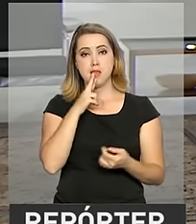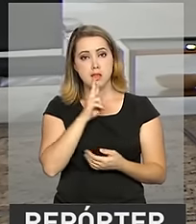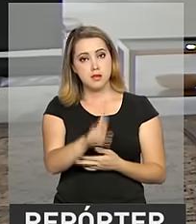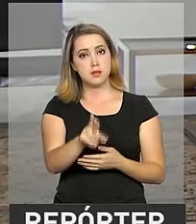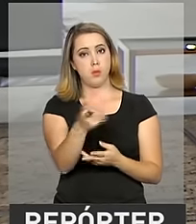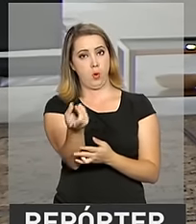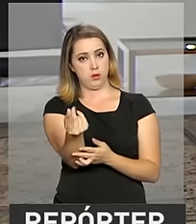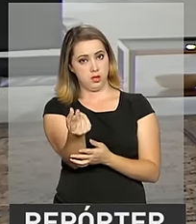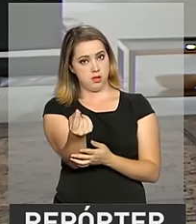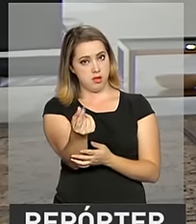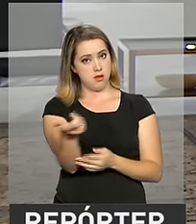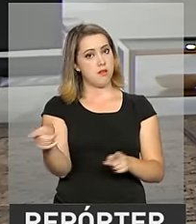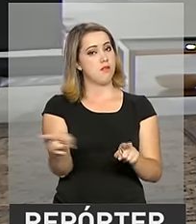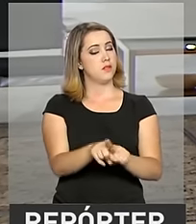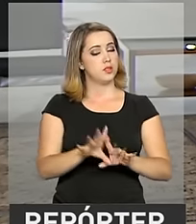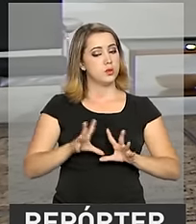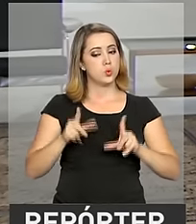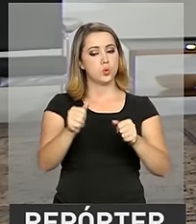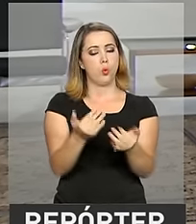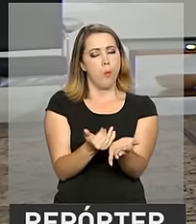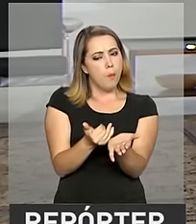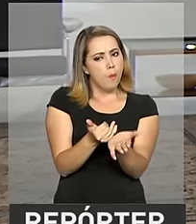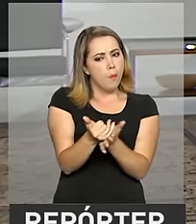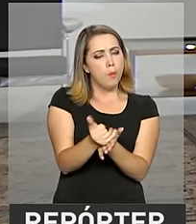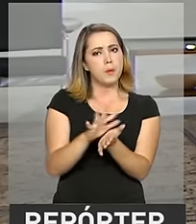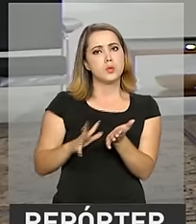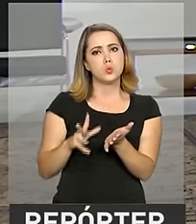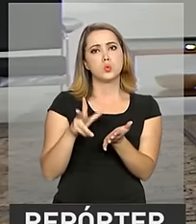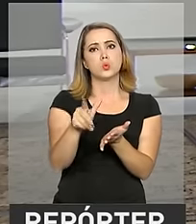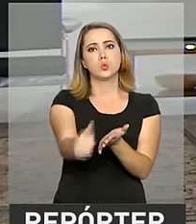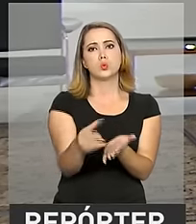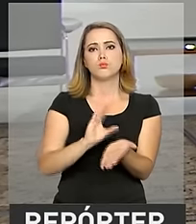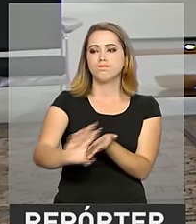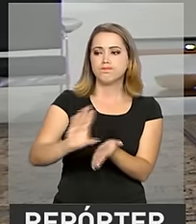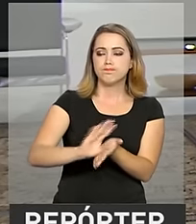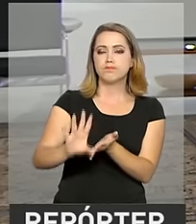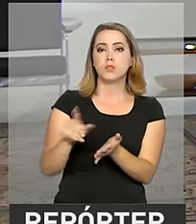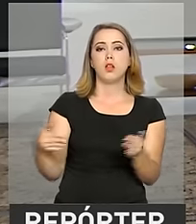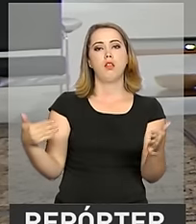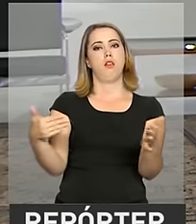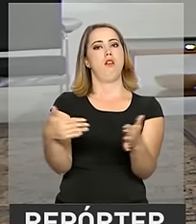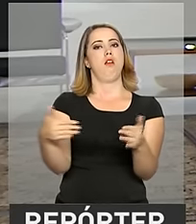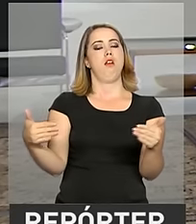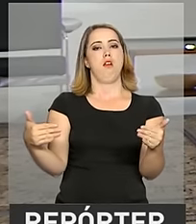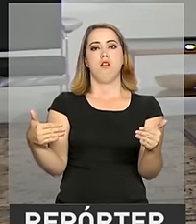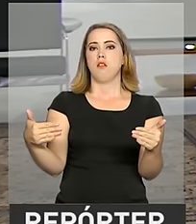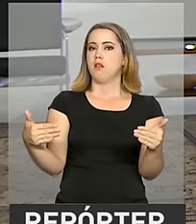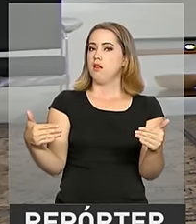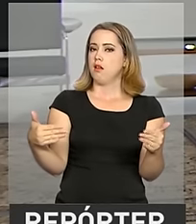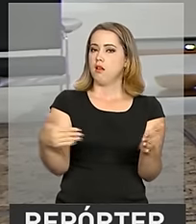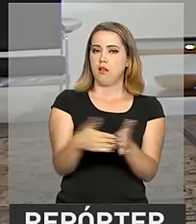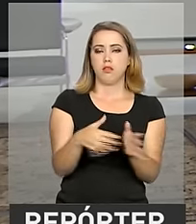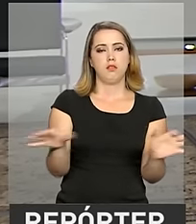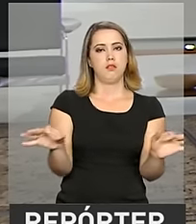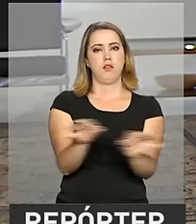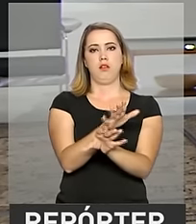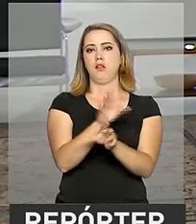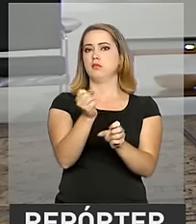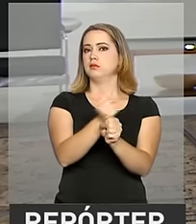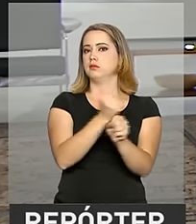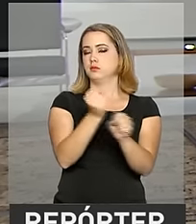a primeira etapa de repasse de recursos feita pela União até a execução final dos